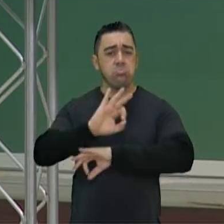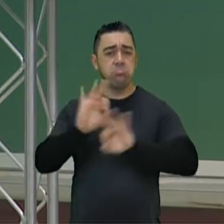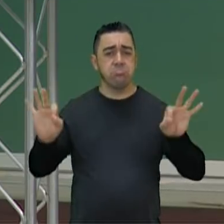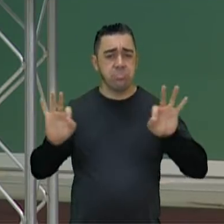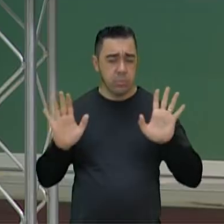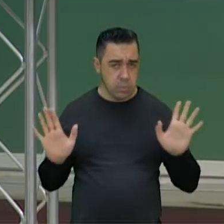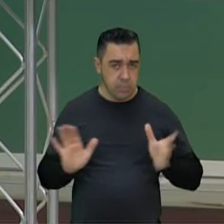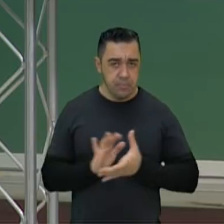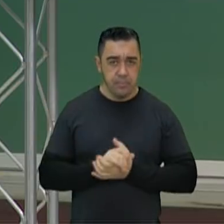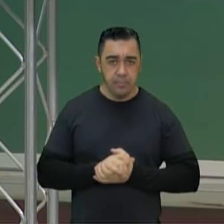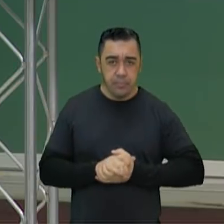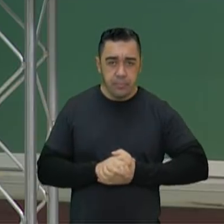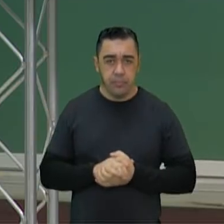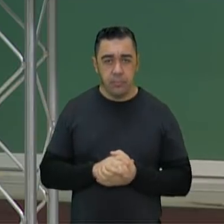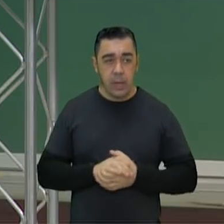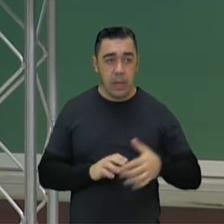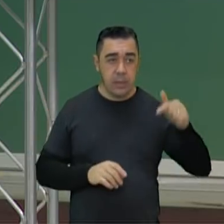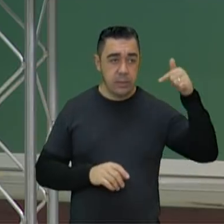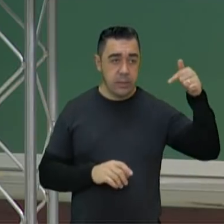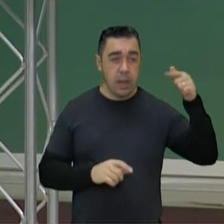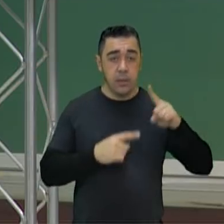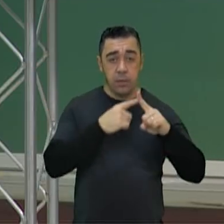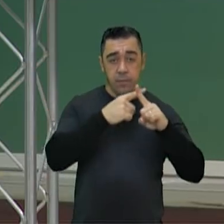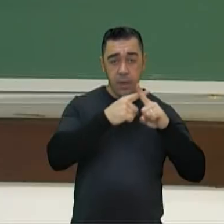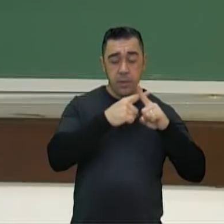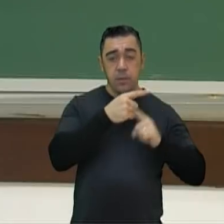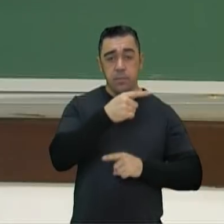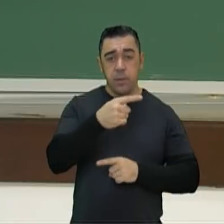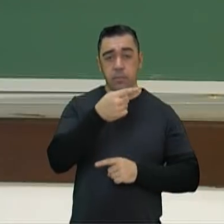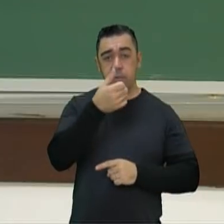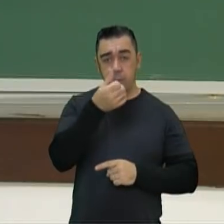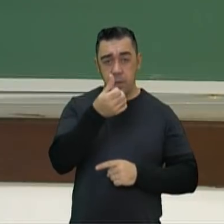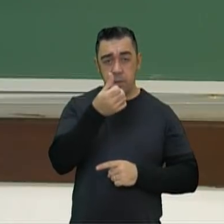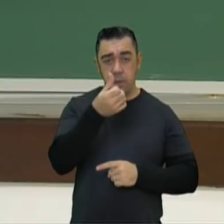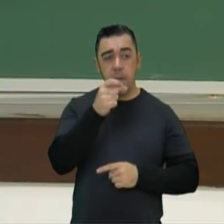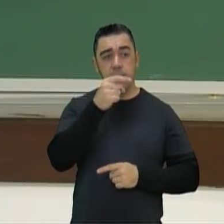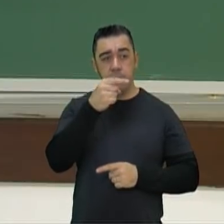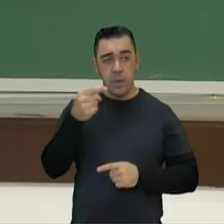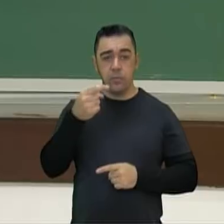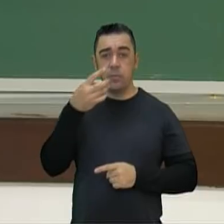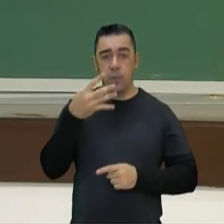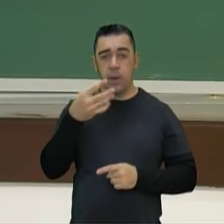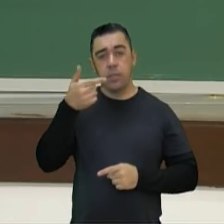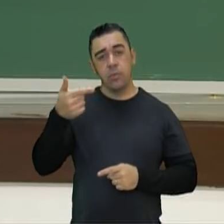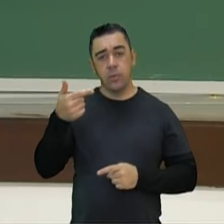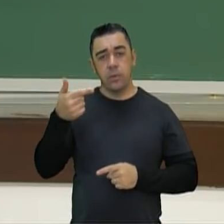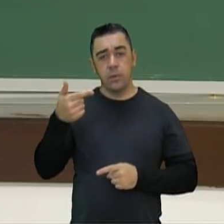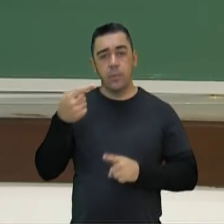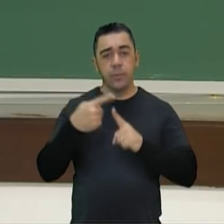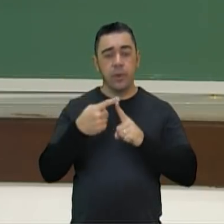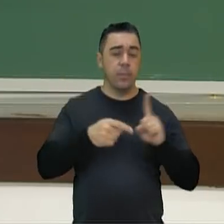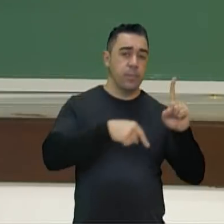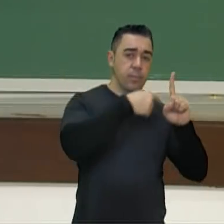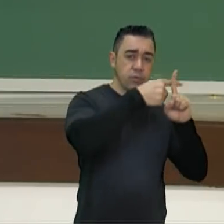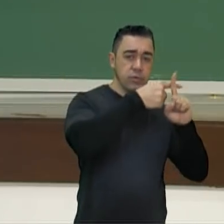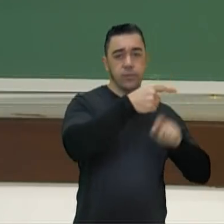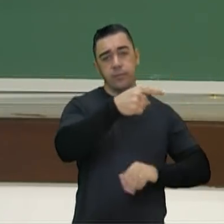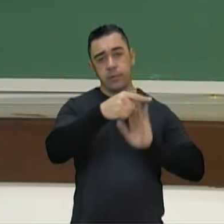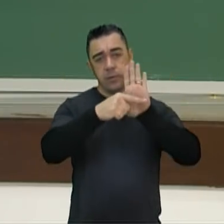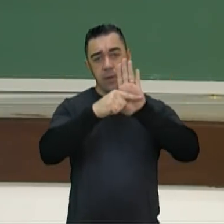positivo. 7 vezes menos 6 dá menos 42.